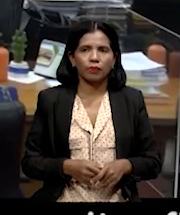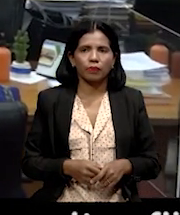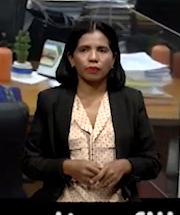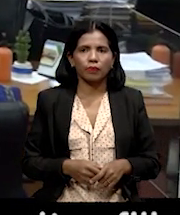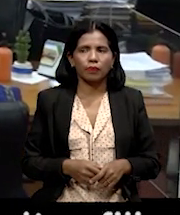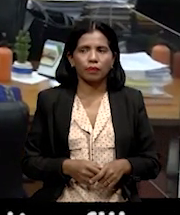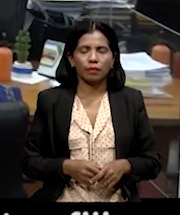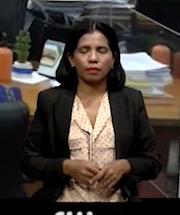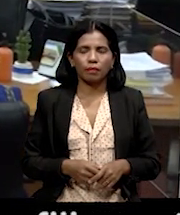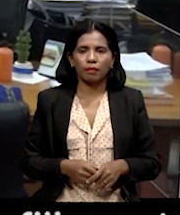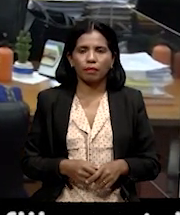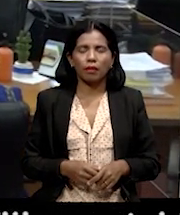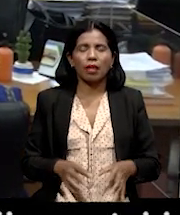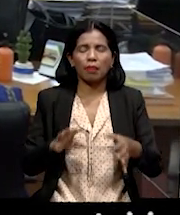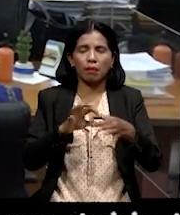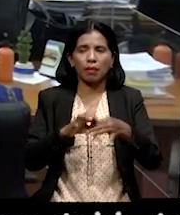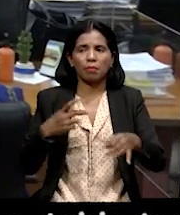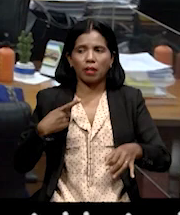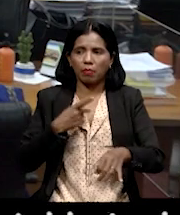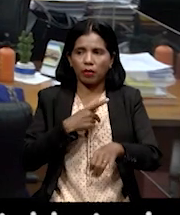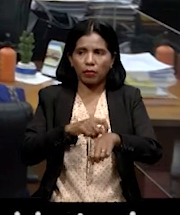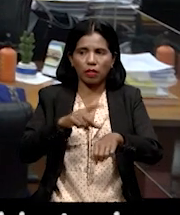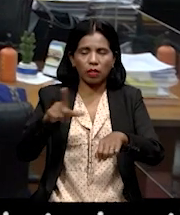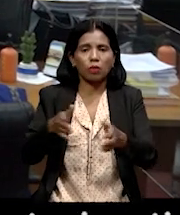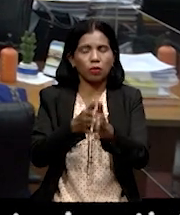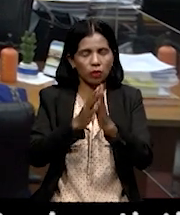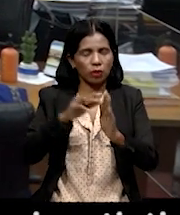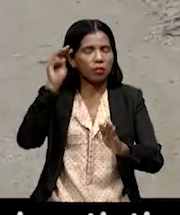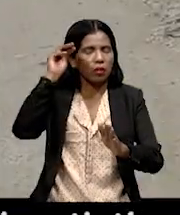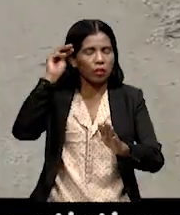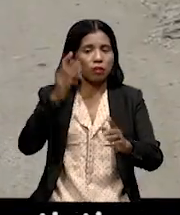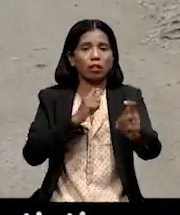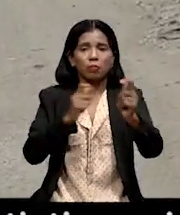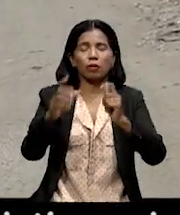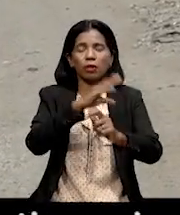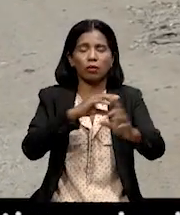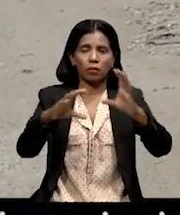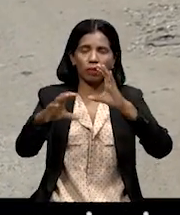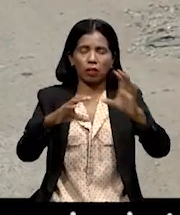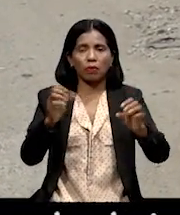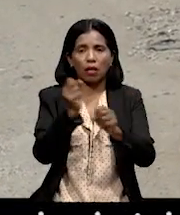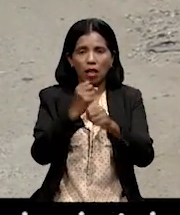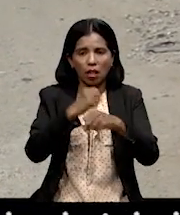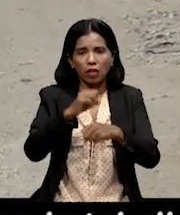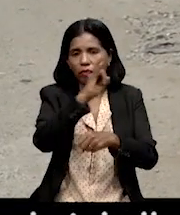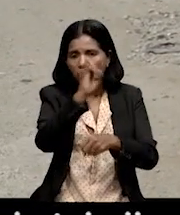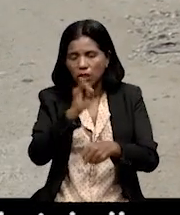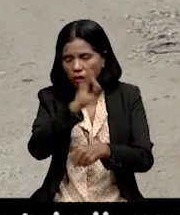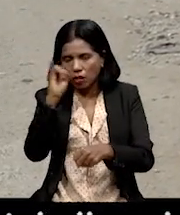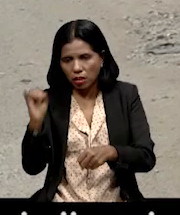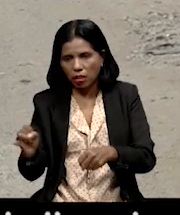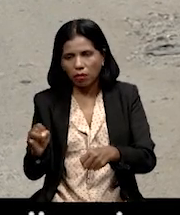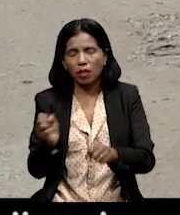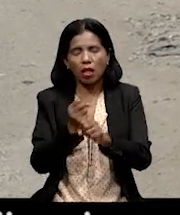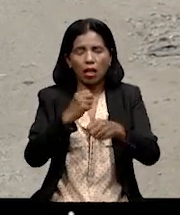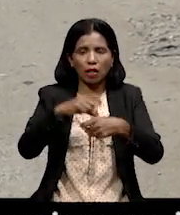Membro do Parlamento Nacional Russo, Ministério do Transporte e Comunicação, atual investigação para funcionário Balon Nebetrata Carta Condução Falsa